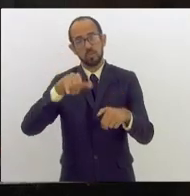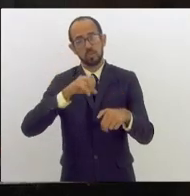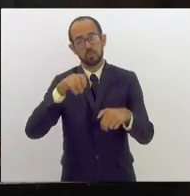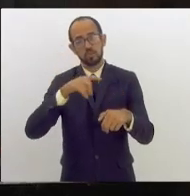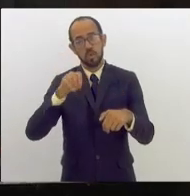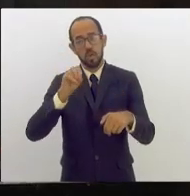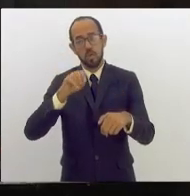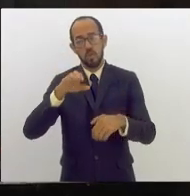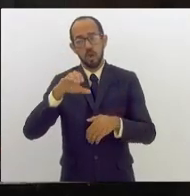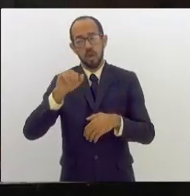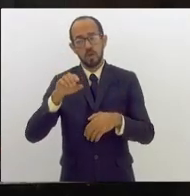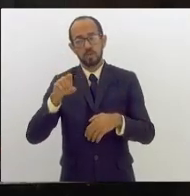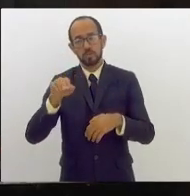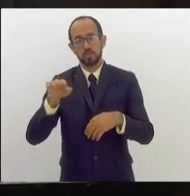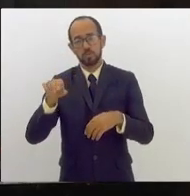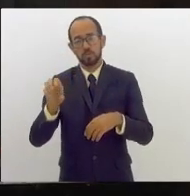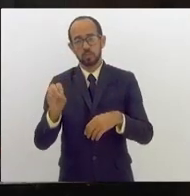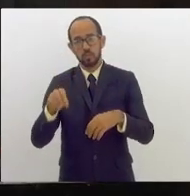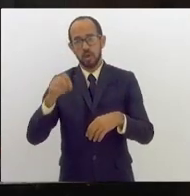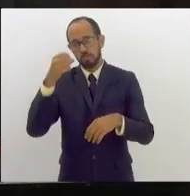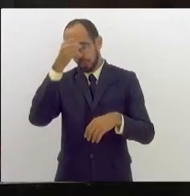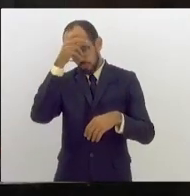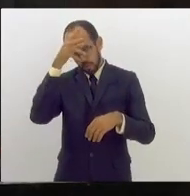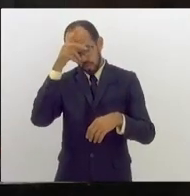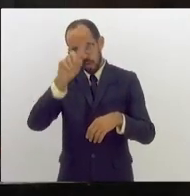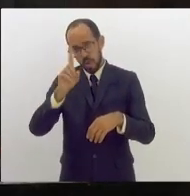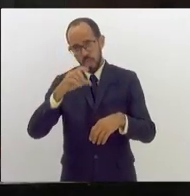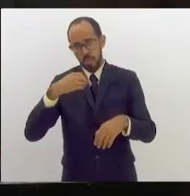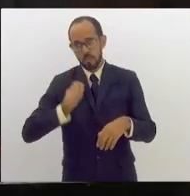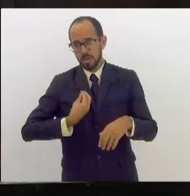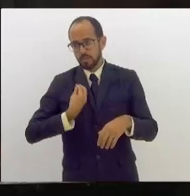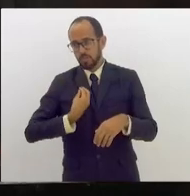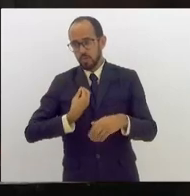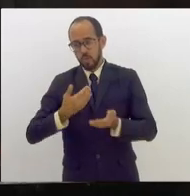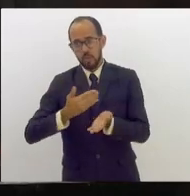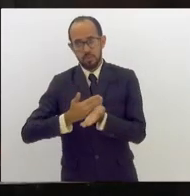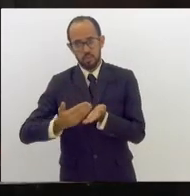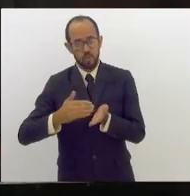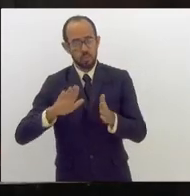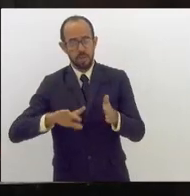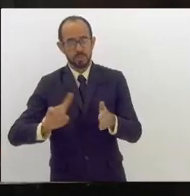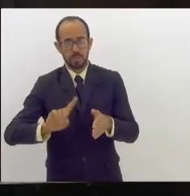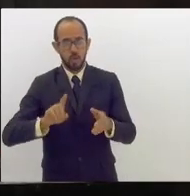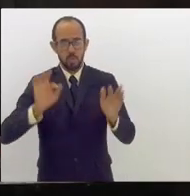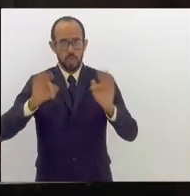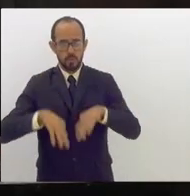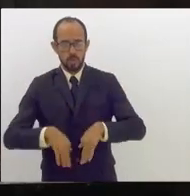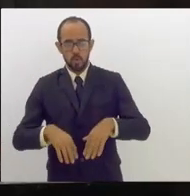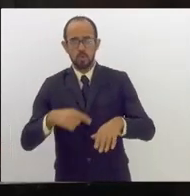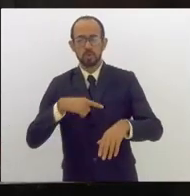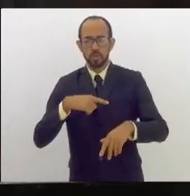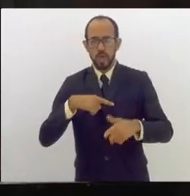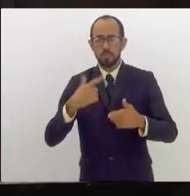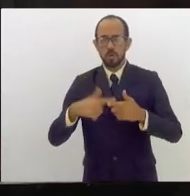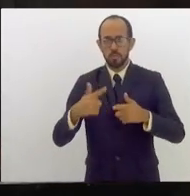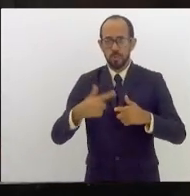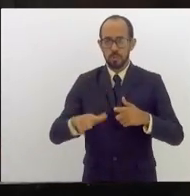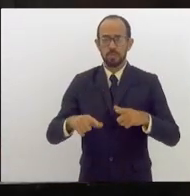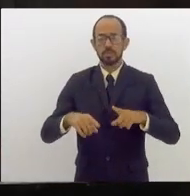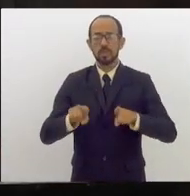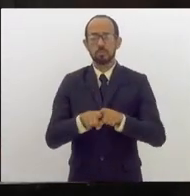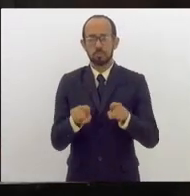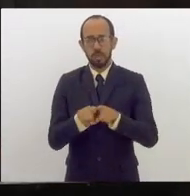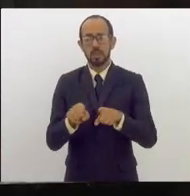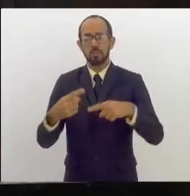acabou não participando das rodadas de negociação iniciou e e não continuou tem questão de específicas que dizem respeito também a política